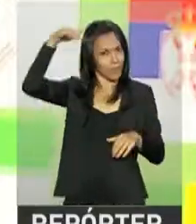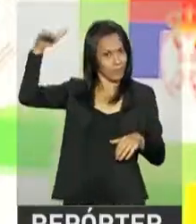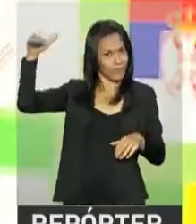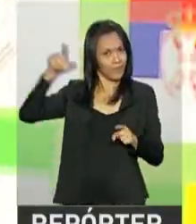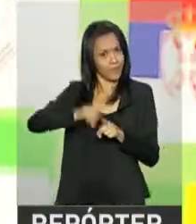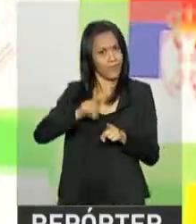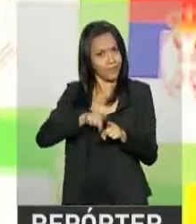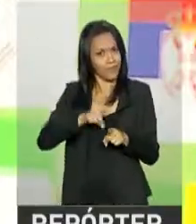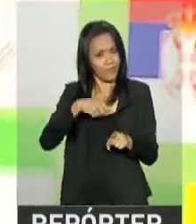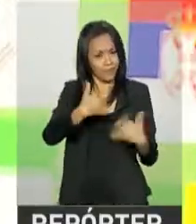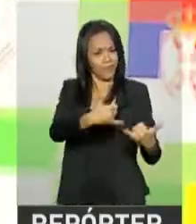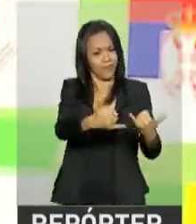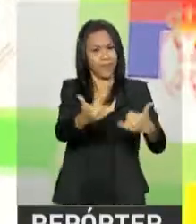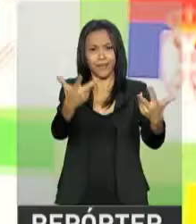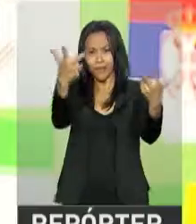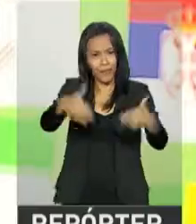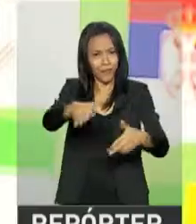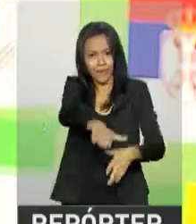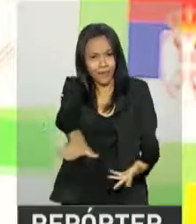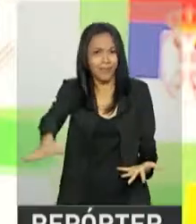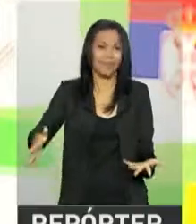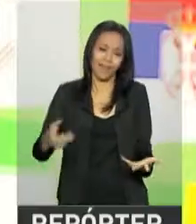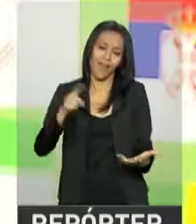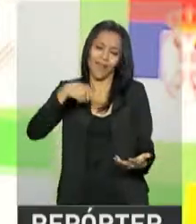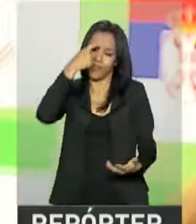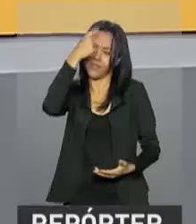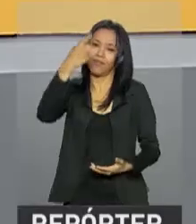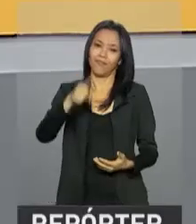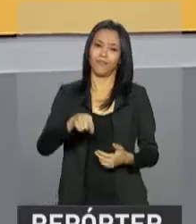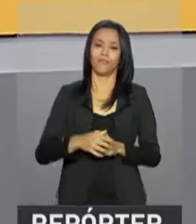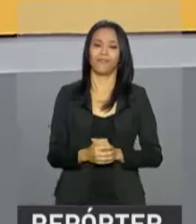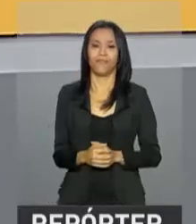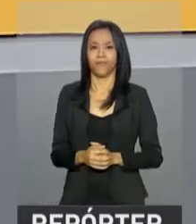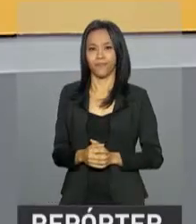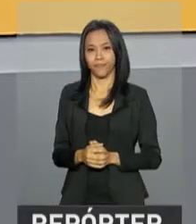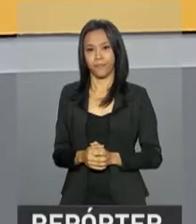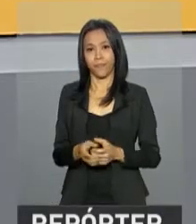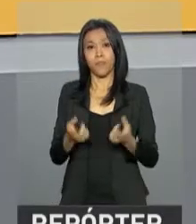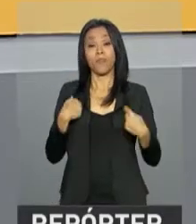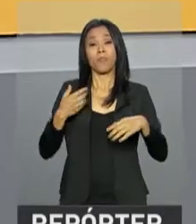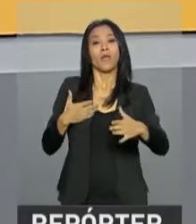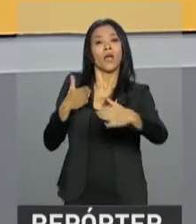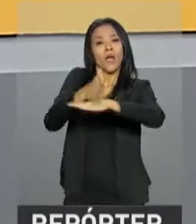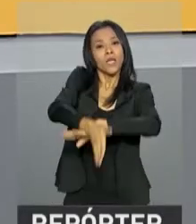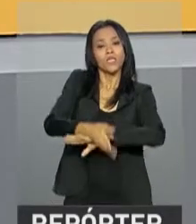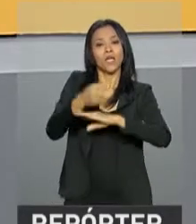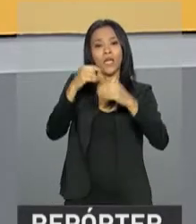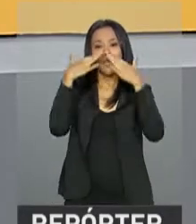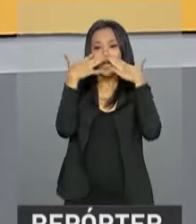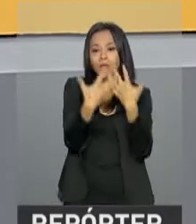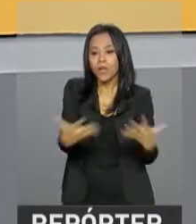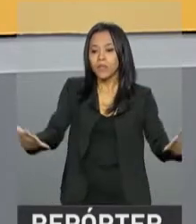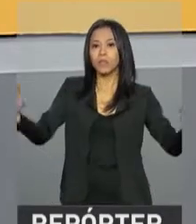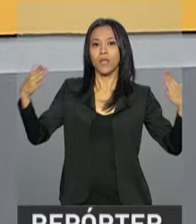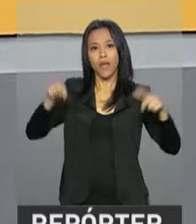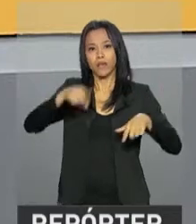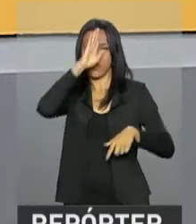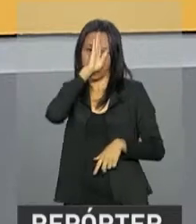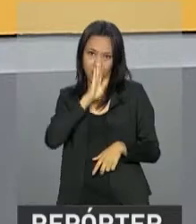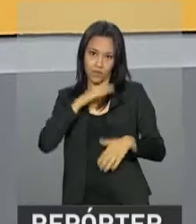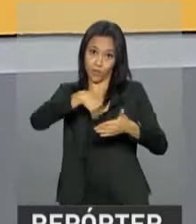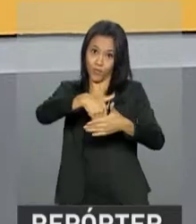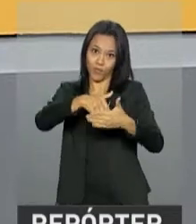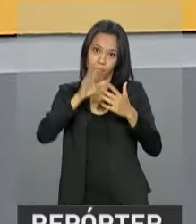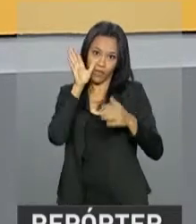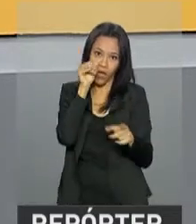fazendo as brincadeiras de criança era a nossa ideia a entrada na exposição valores do futebol é gratuita as